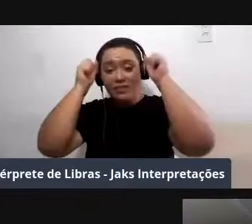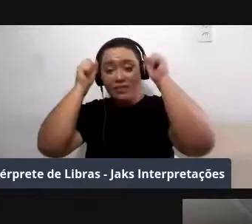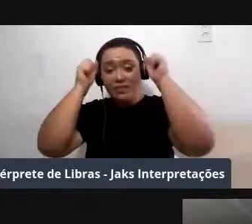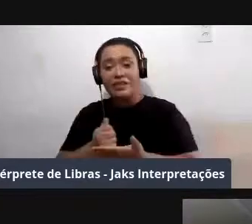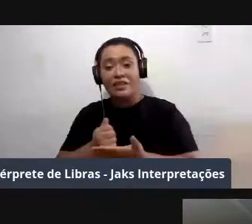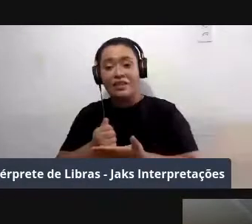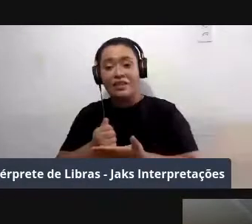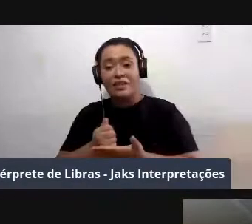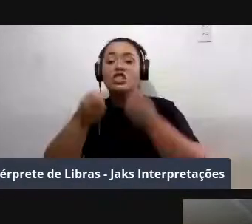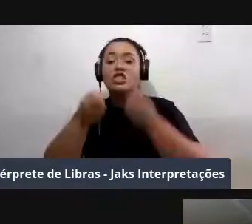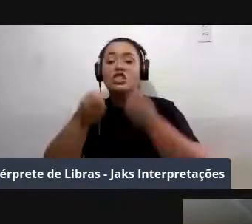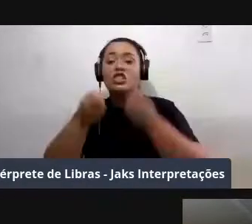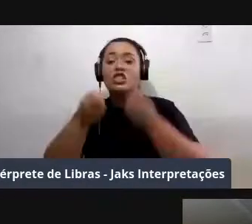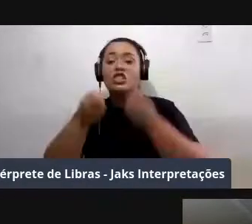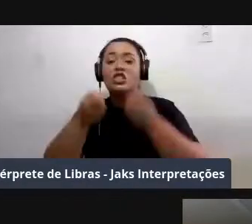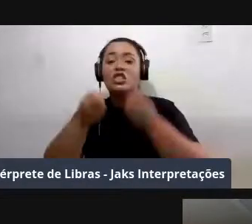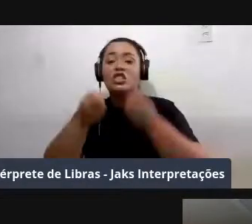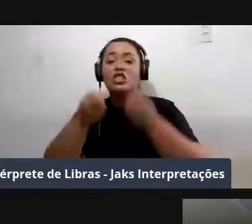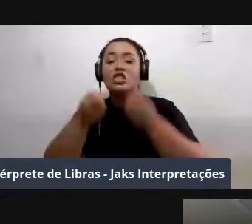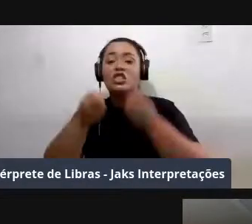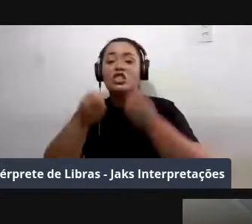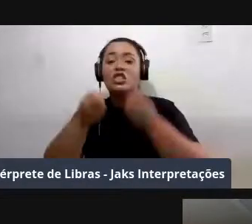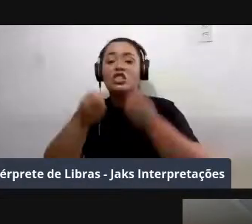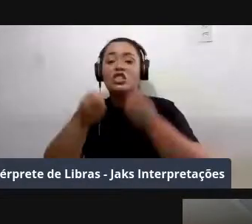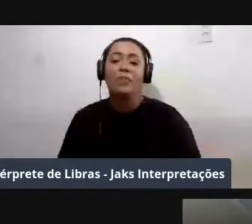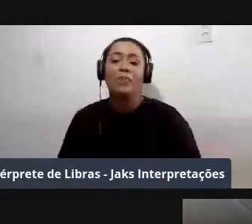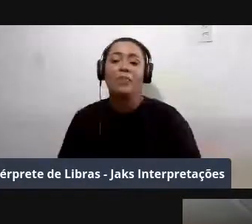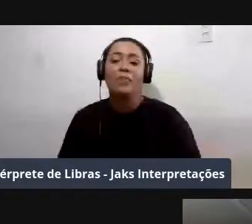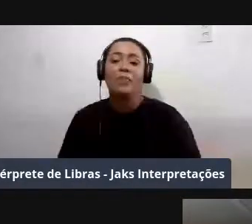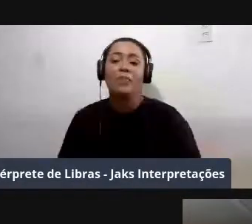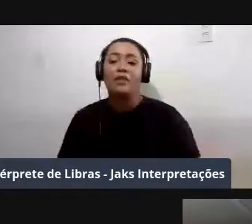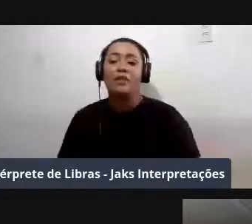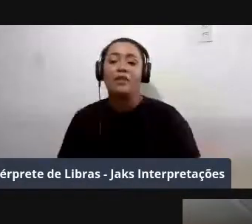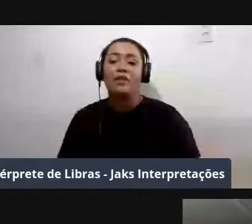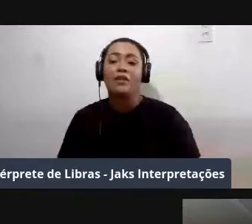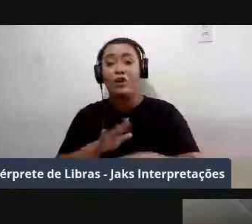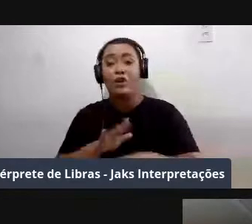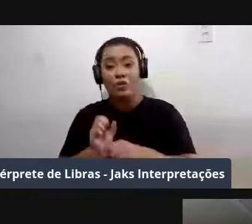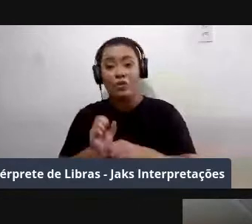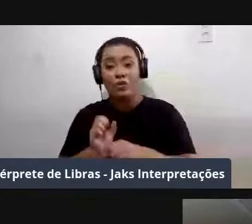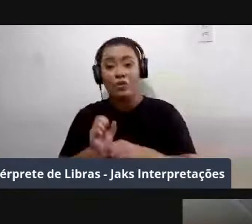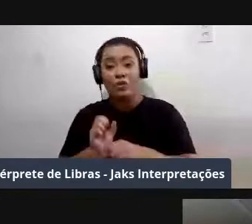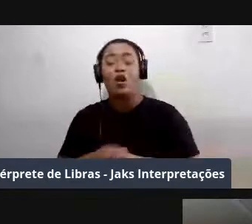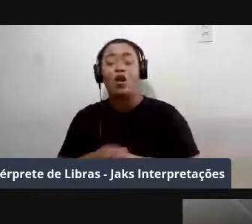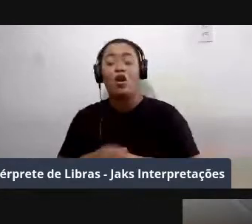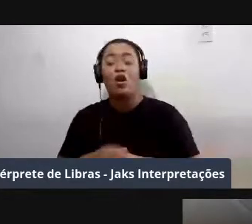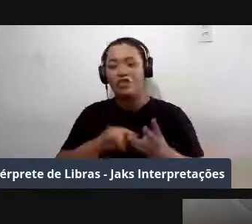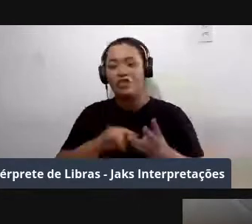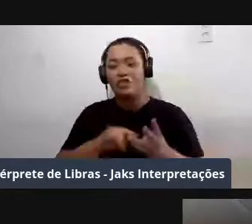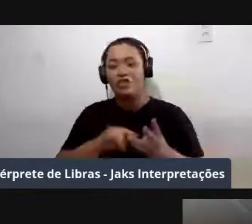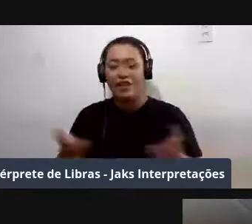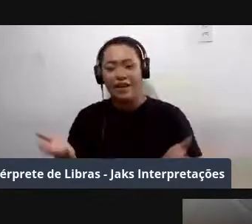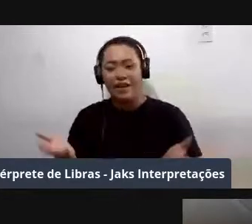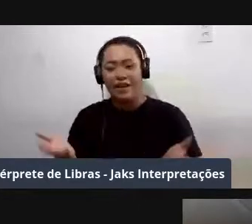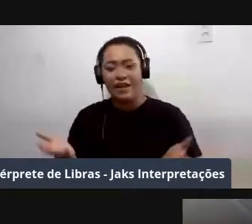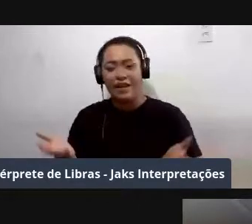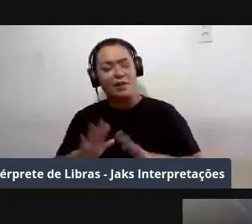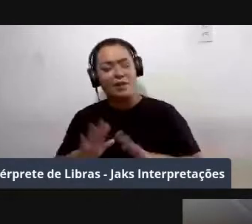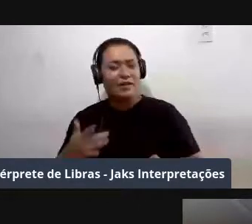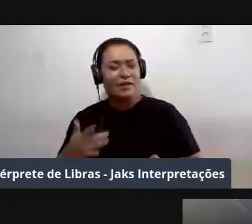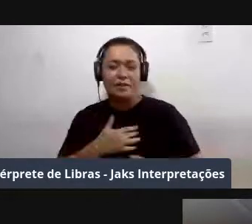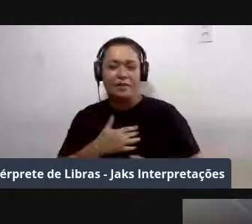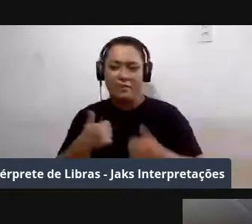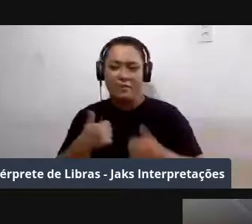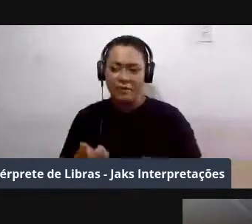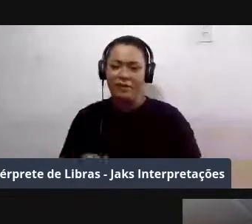cuidou na própria, no próprio território dela, né? E que ela, daí ela manda um abraço,